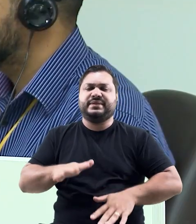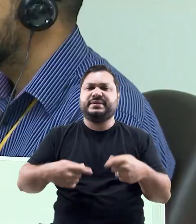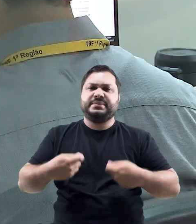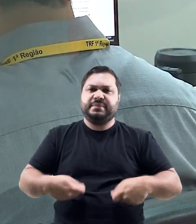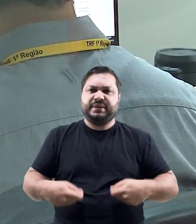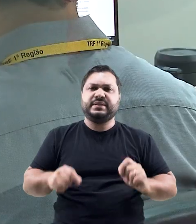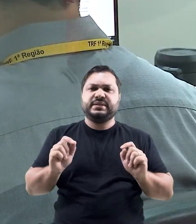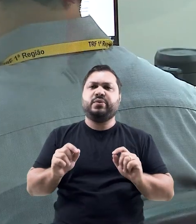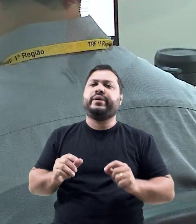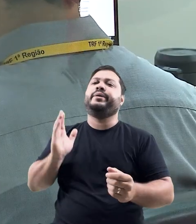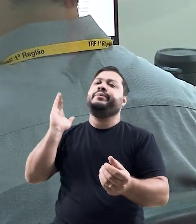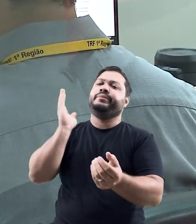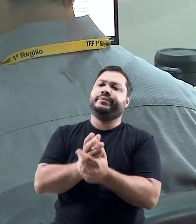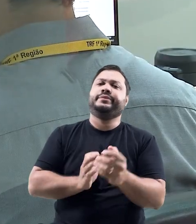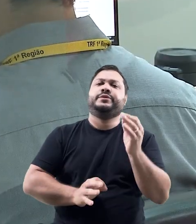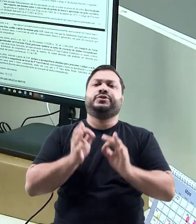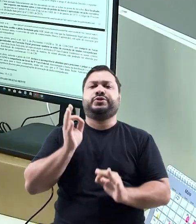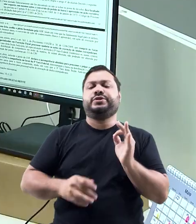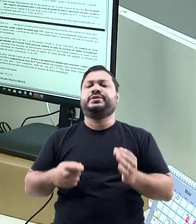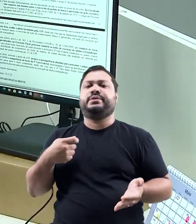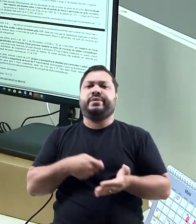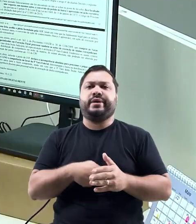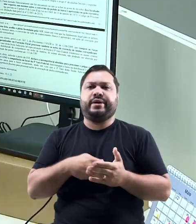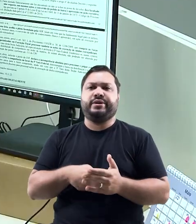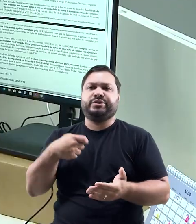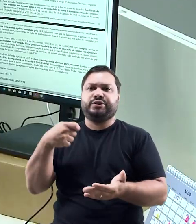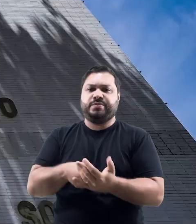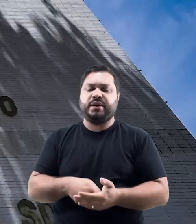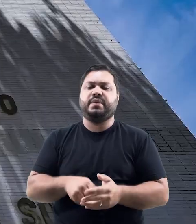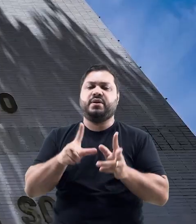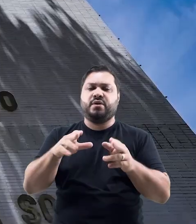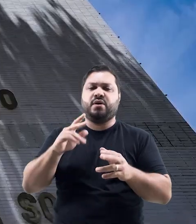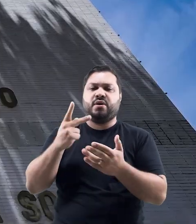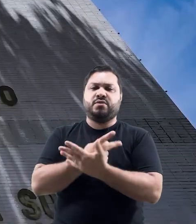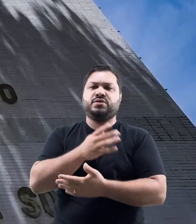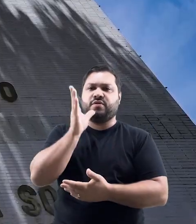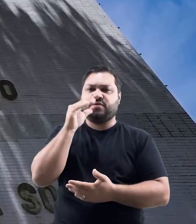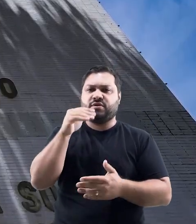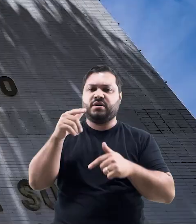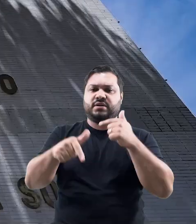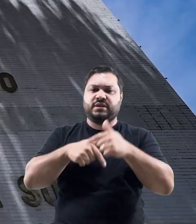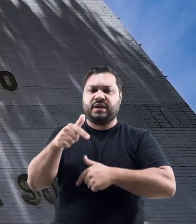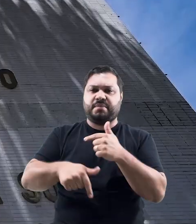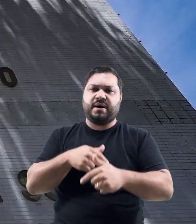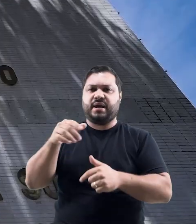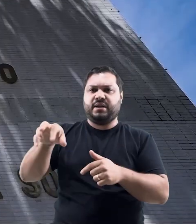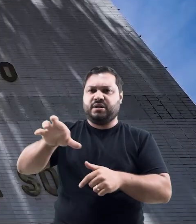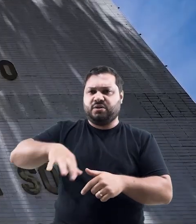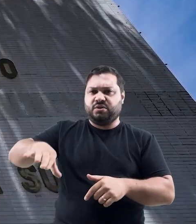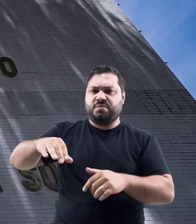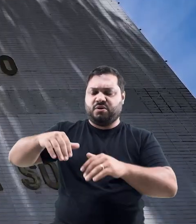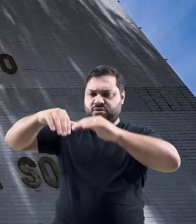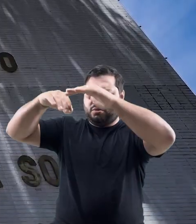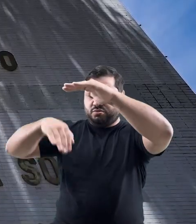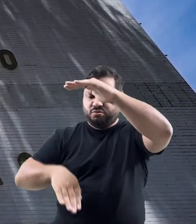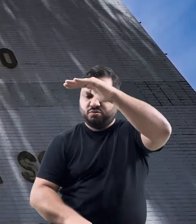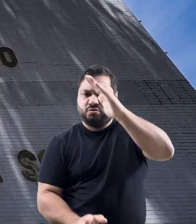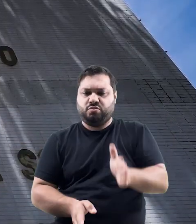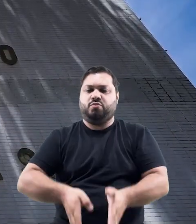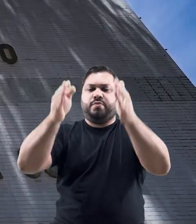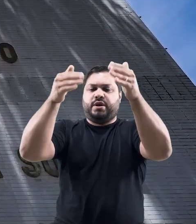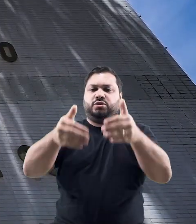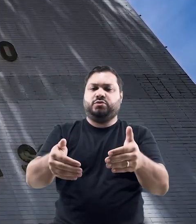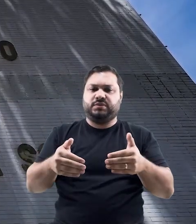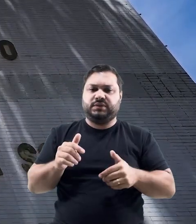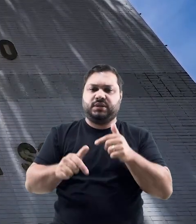é necessário ingressar na Justiça para garantir esse pagamento. Foi o caso de um funcionário que trabalha em um depósito no subsolo do prédio